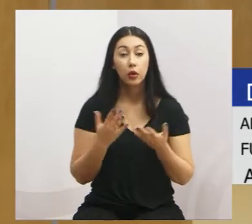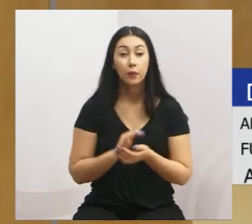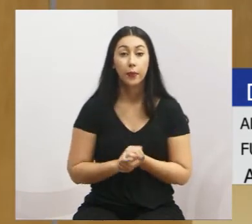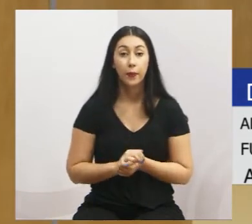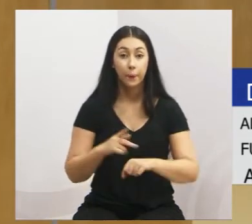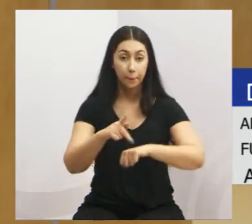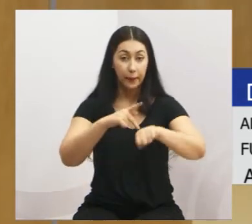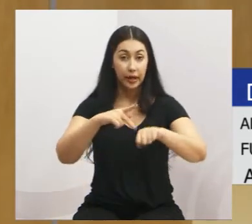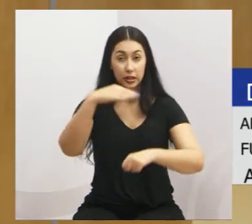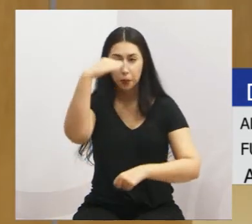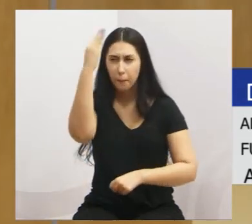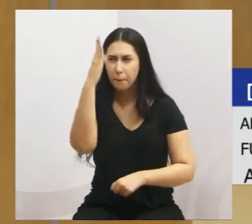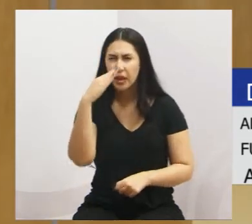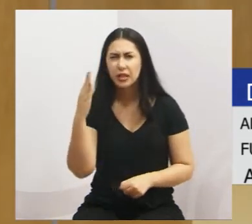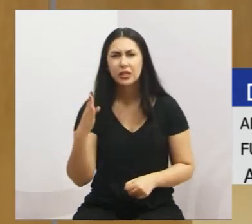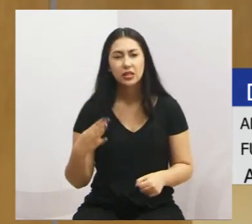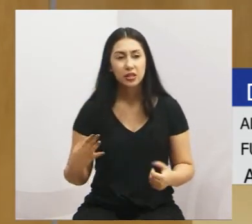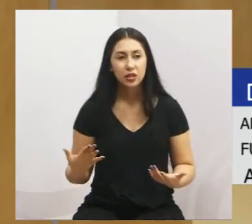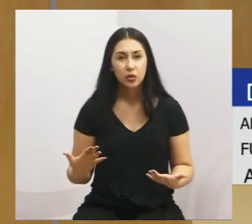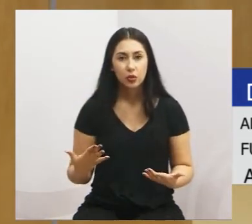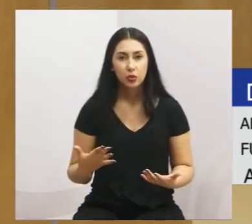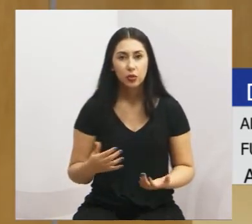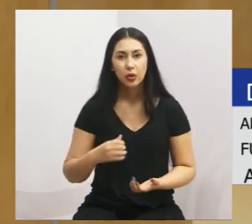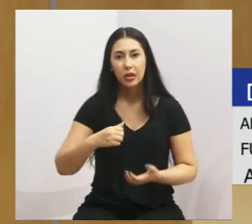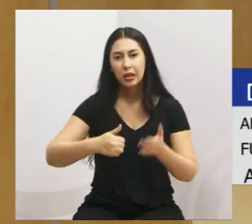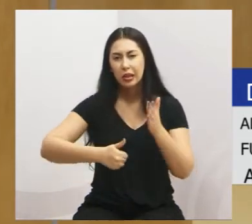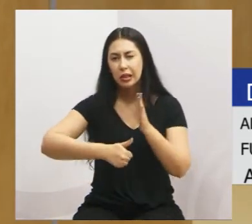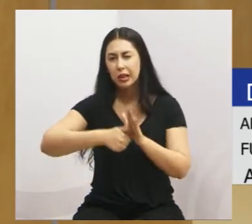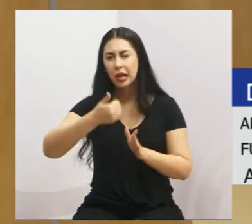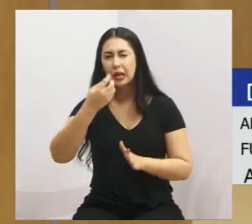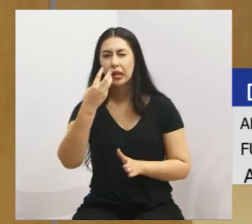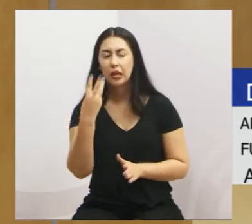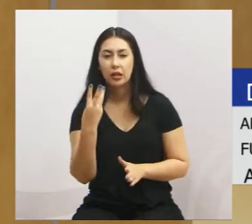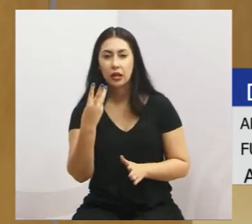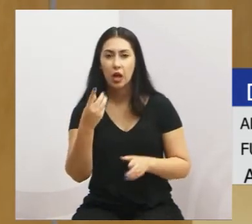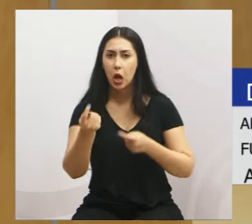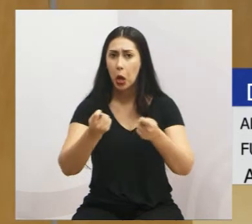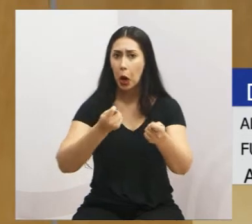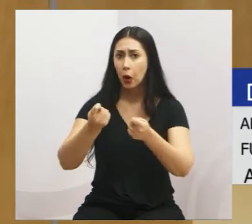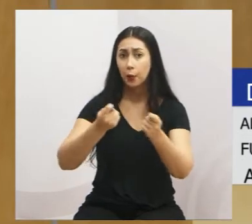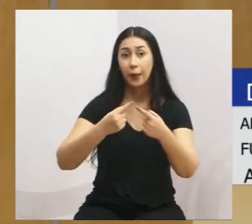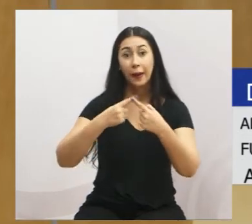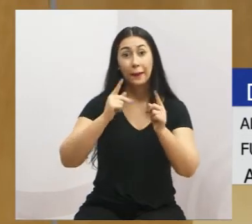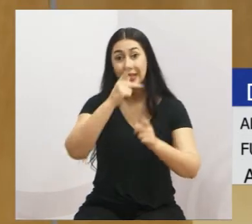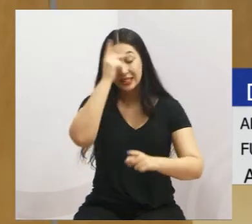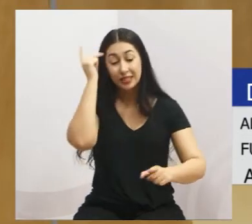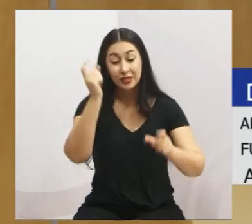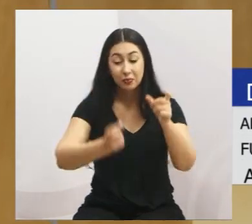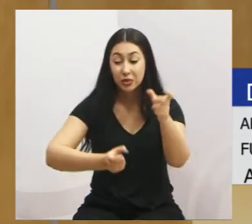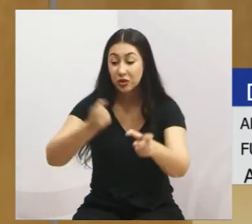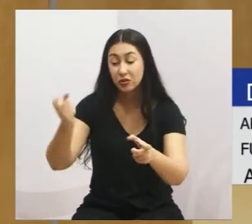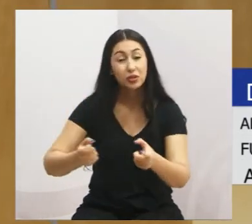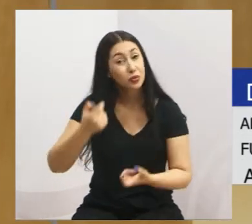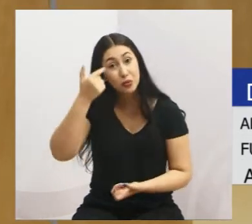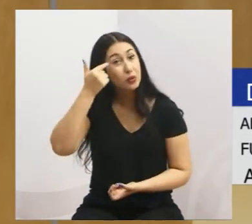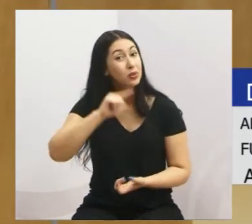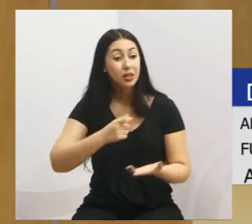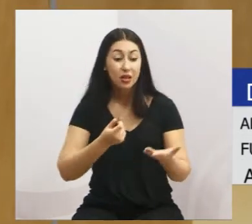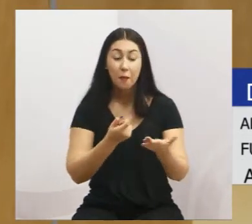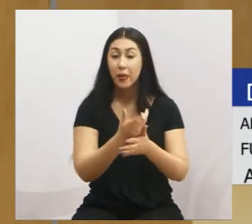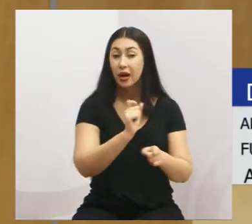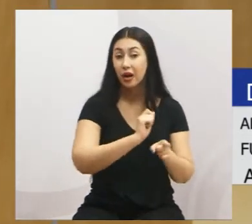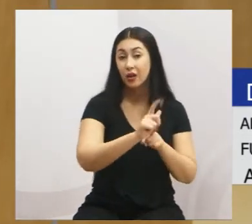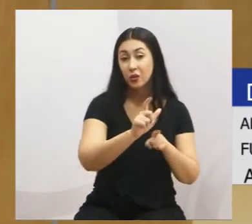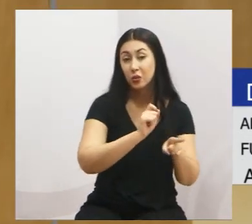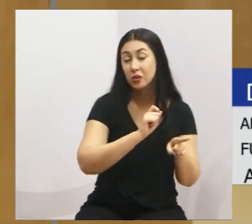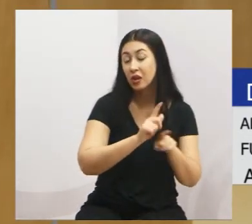como o nosso, a 13ª economia mundial, as pessoas não ter condição de pagar o aluguel, de